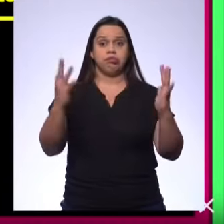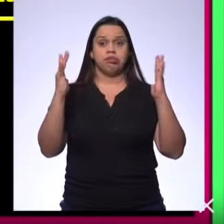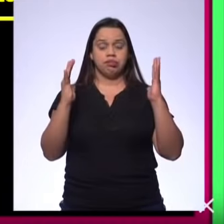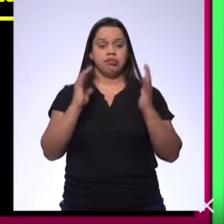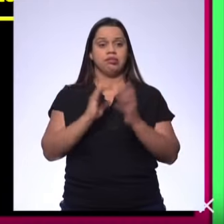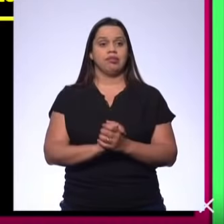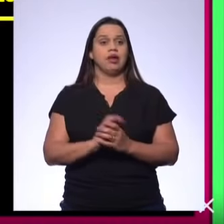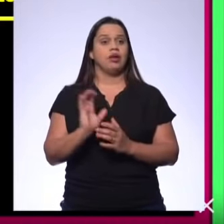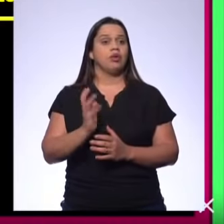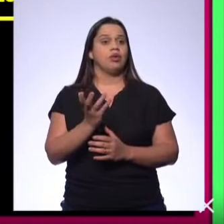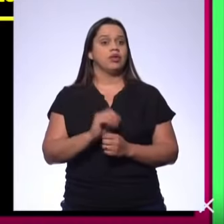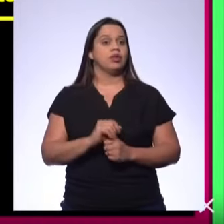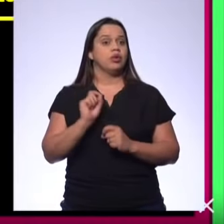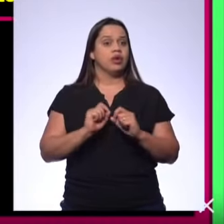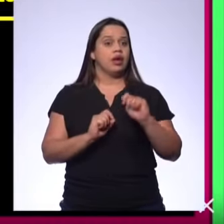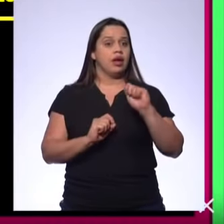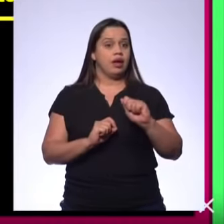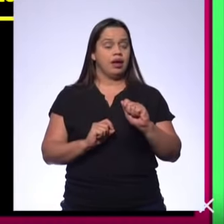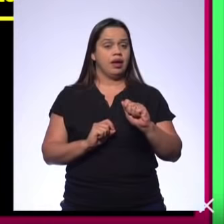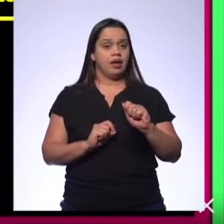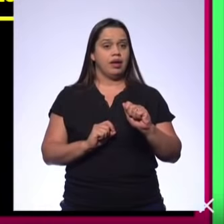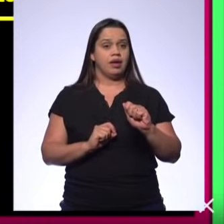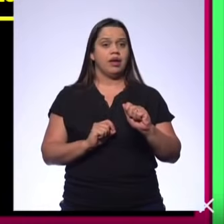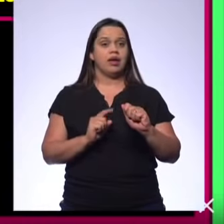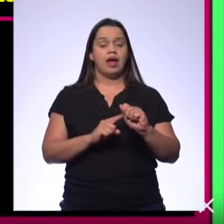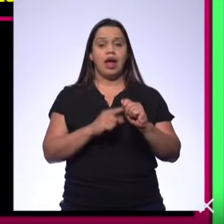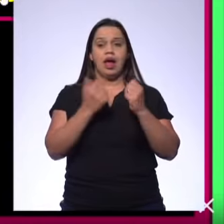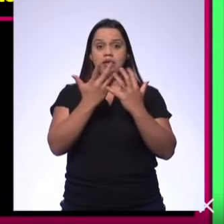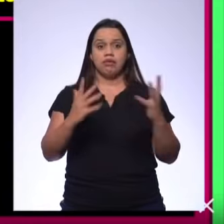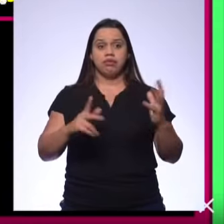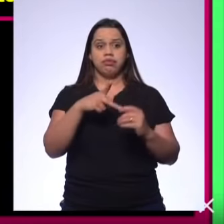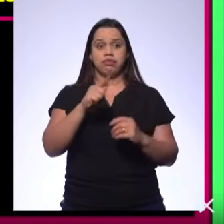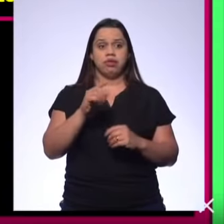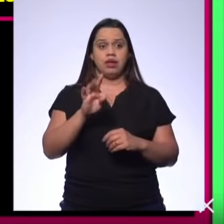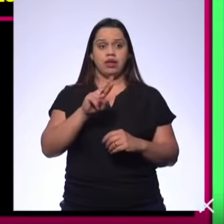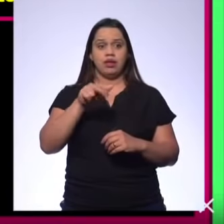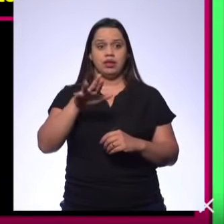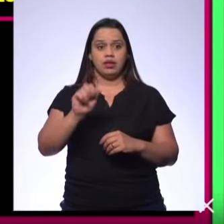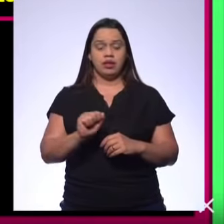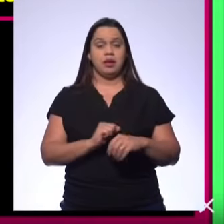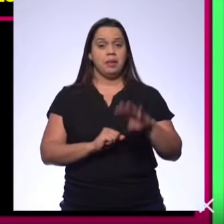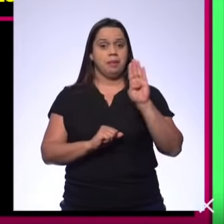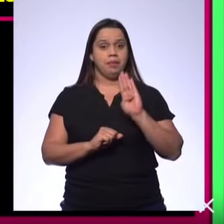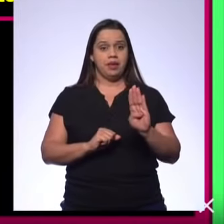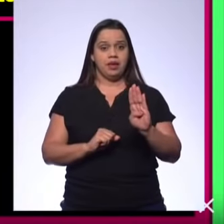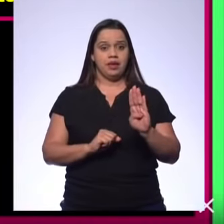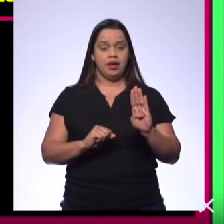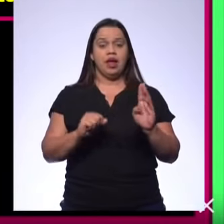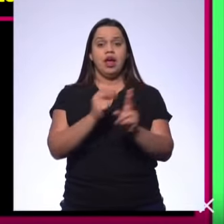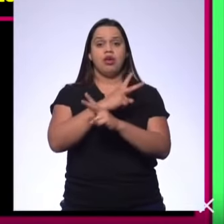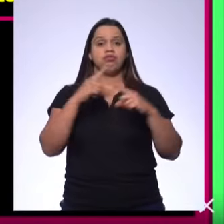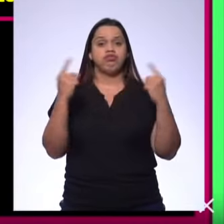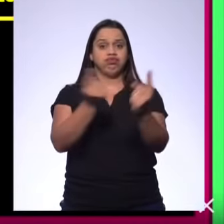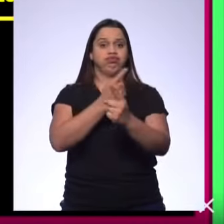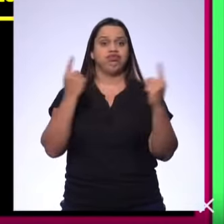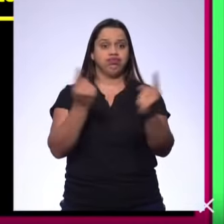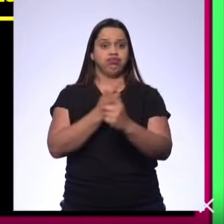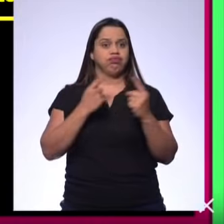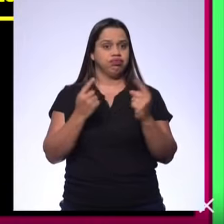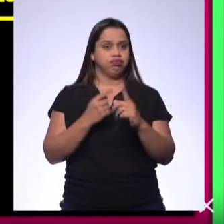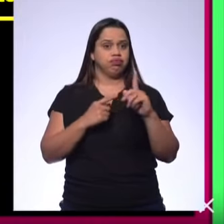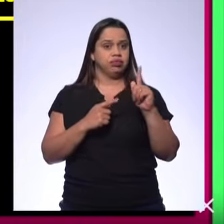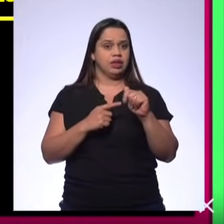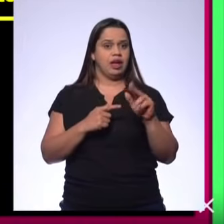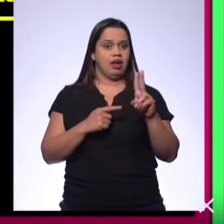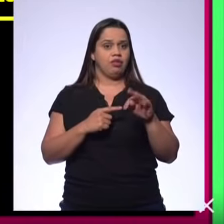The Hurricane Katrina? O furacão Katrina. The Hurricane Galveston? O furacão Galveston. The